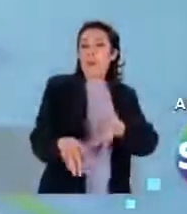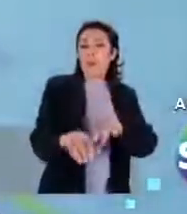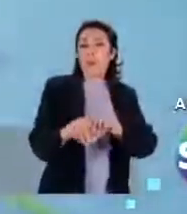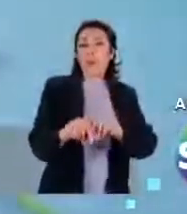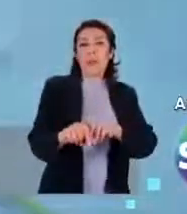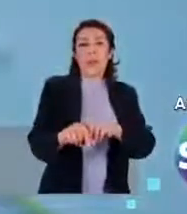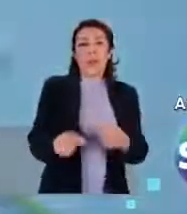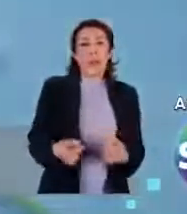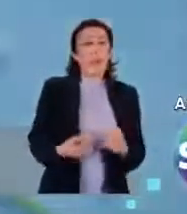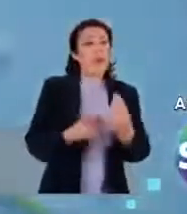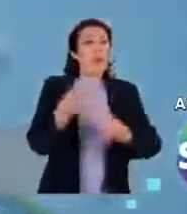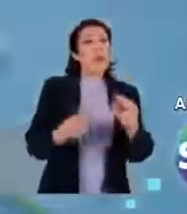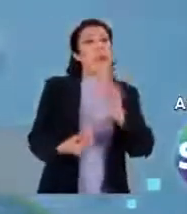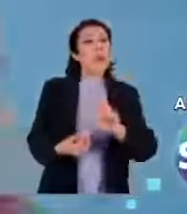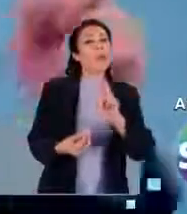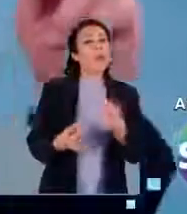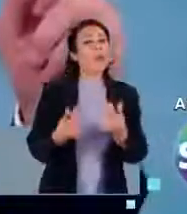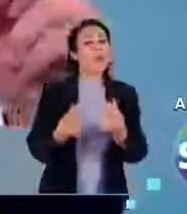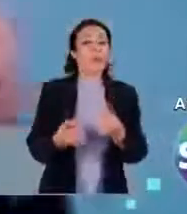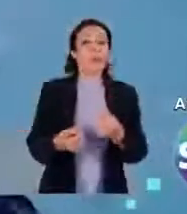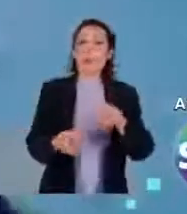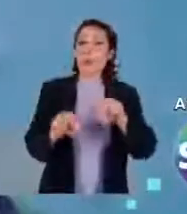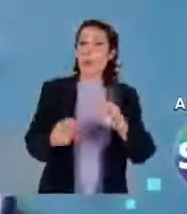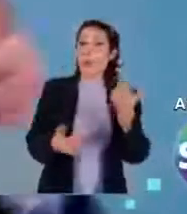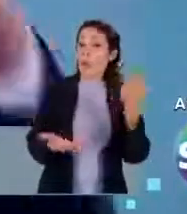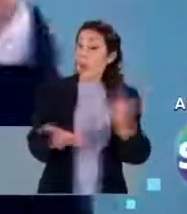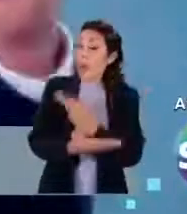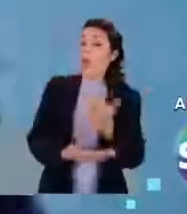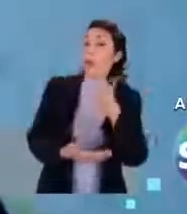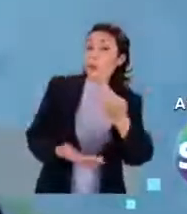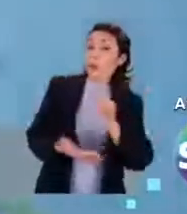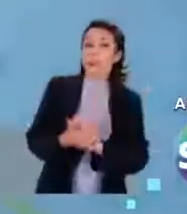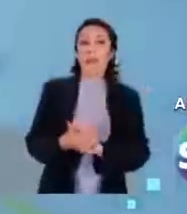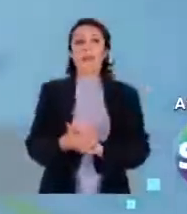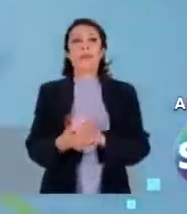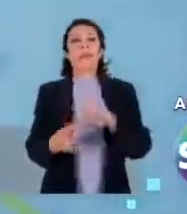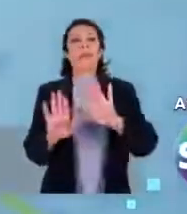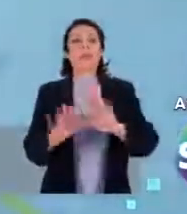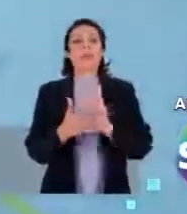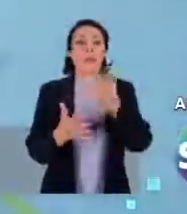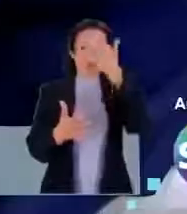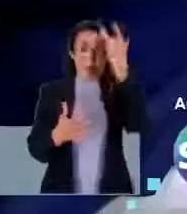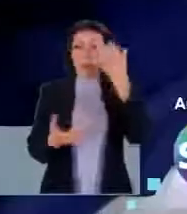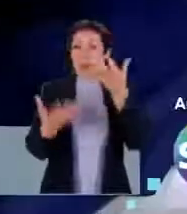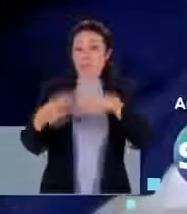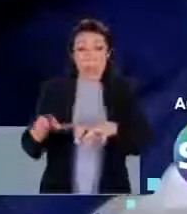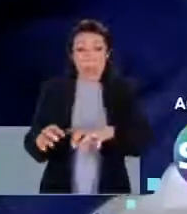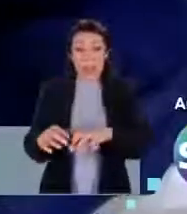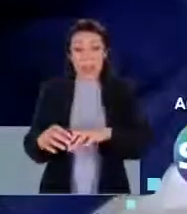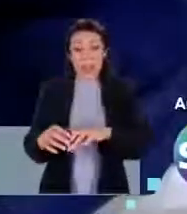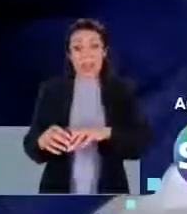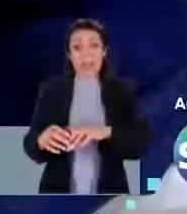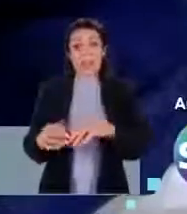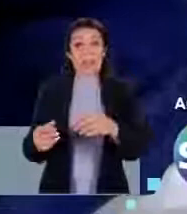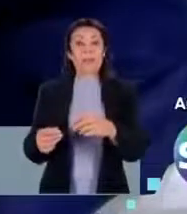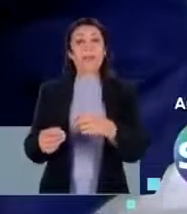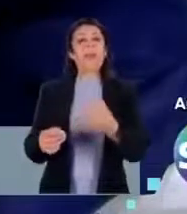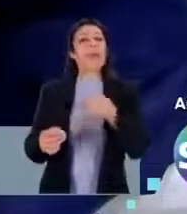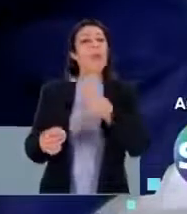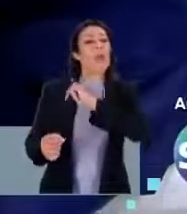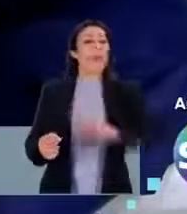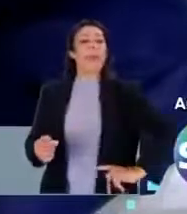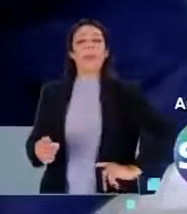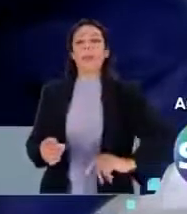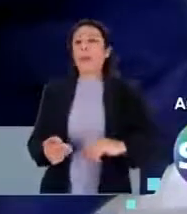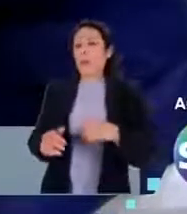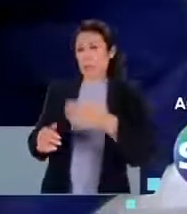cair de novo na mesma coisa e metam a Lei por isso é que a bancada quer ver o satanás não quer me ver na presidência do Brasil eles não gosta de você não é no